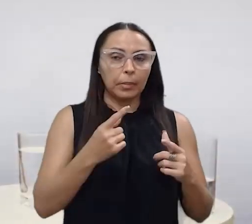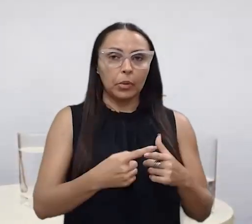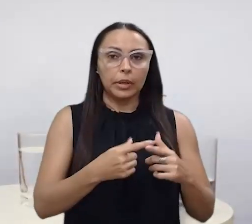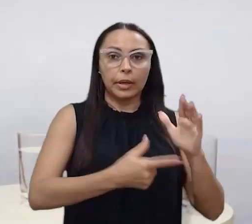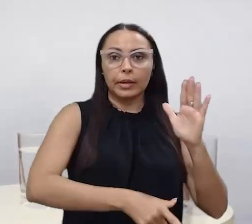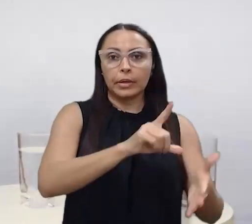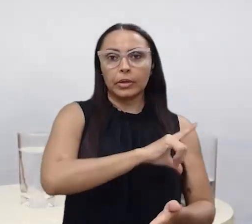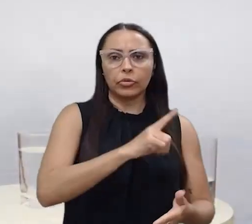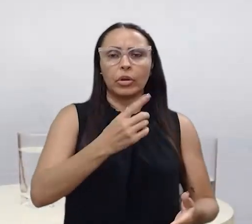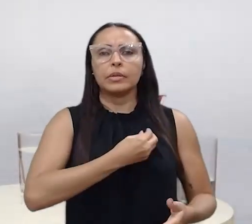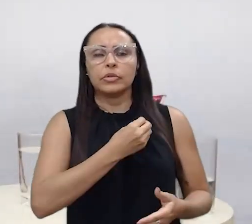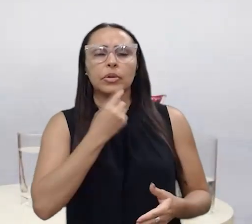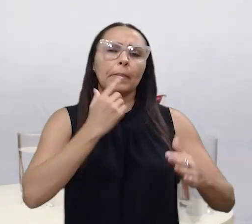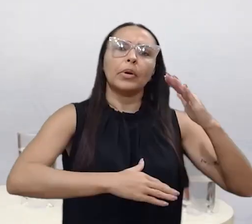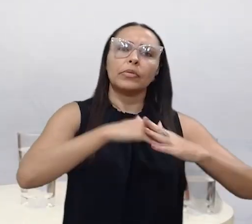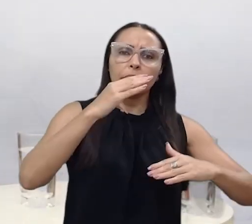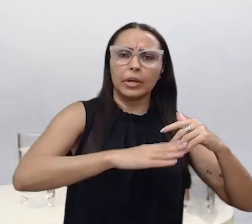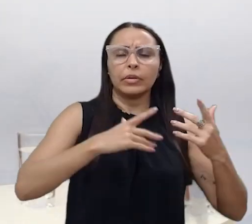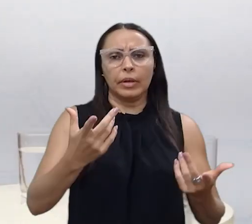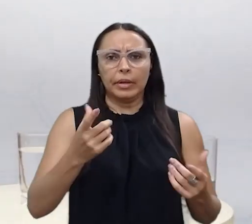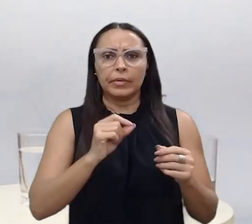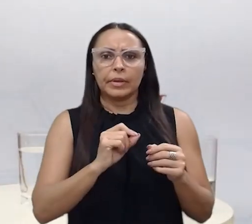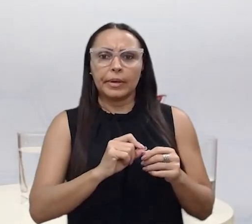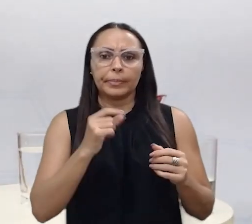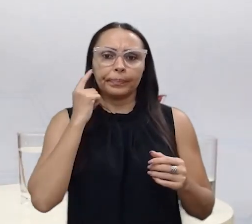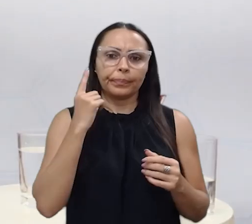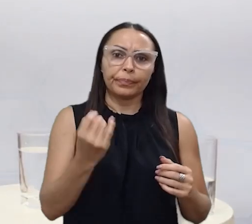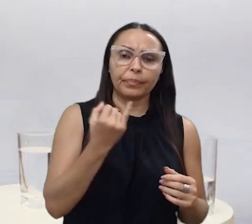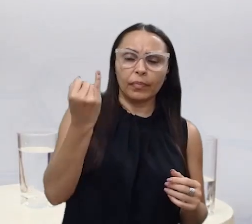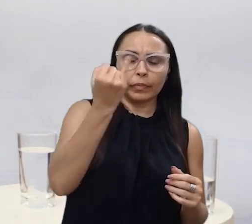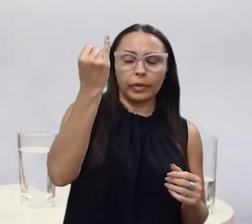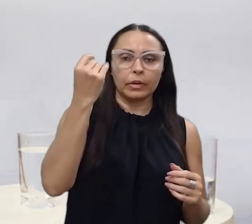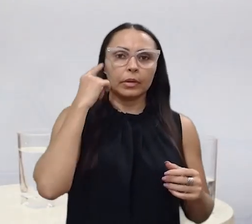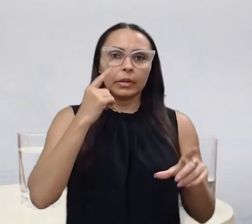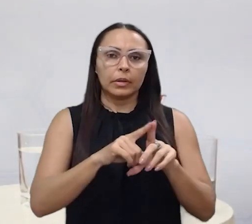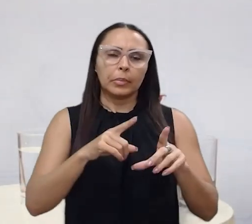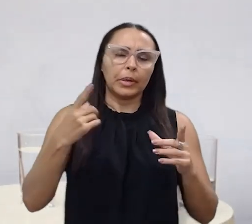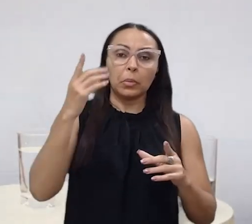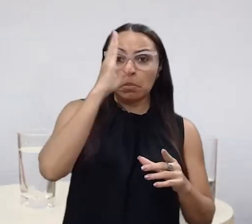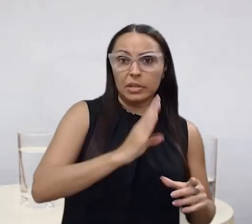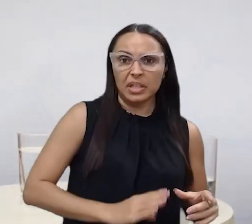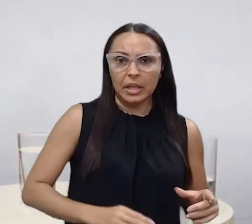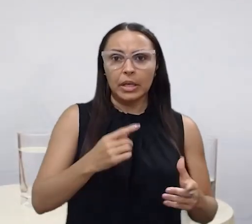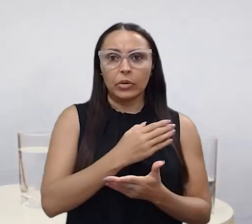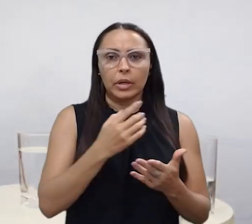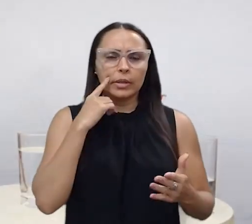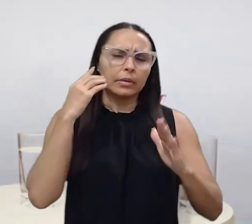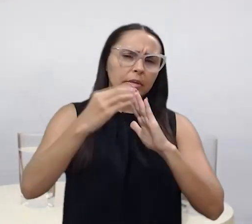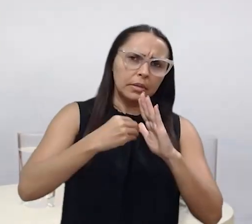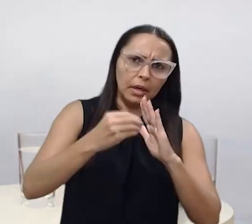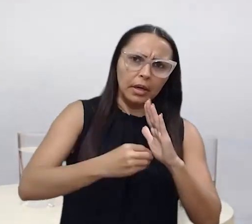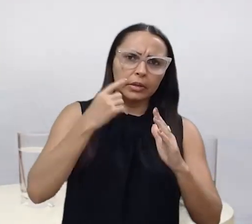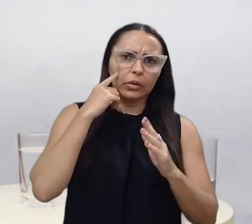já existiam profissionais que faziam design, mas ela foi muito importante para o design brasileiro, principalmente em termos de design